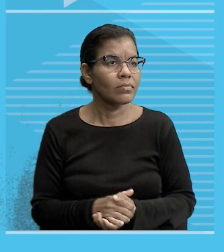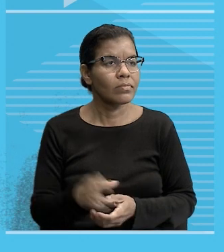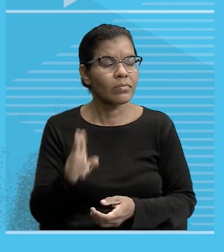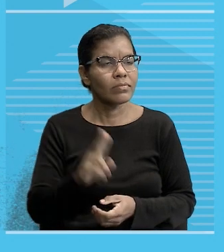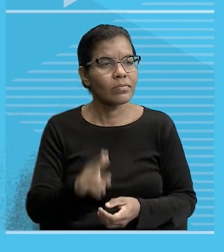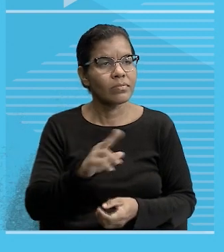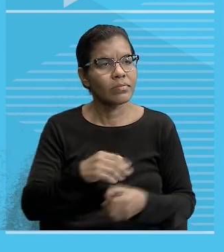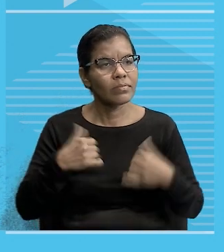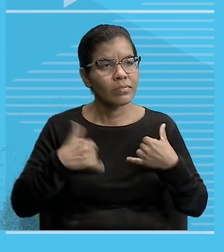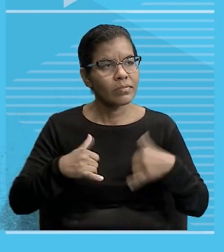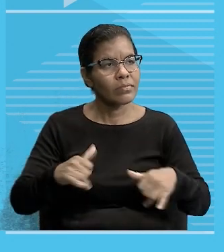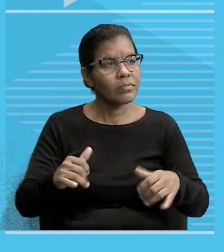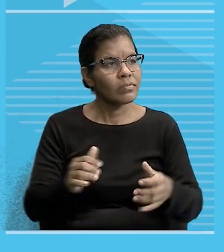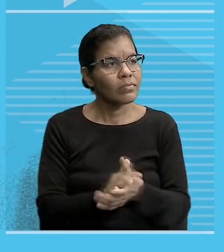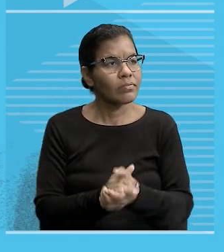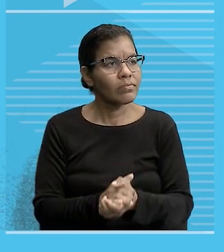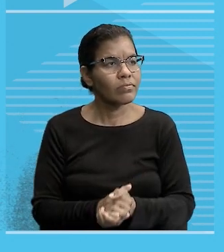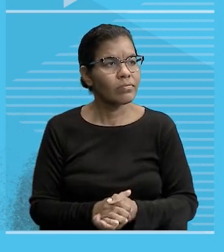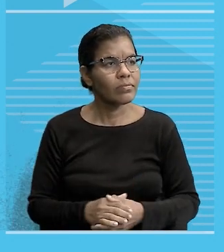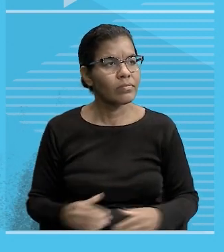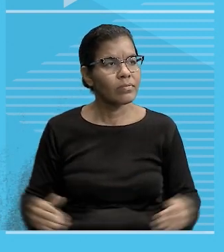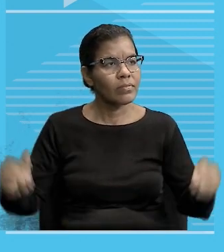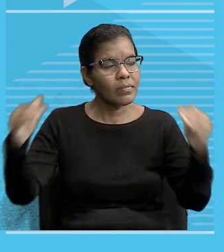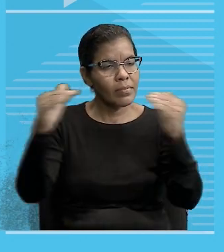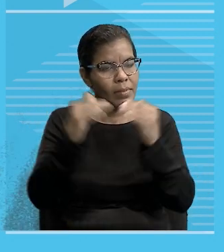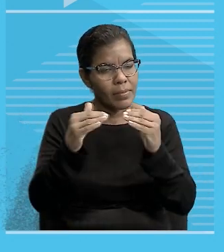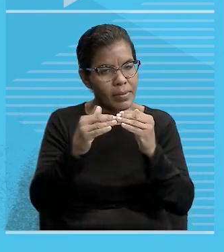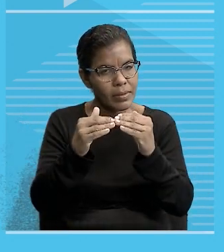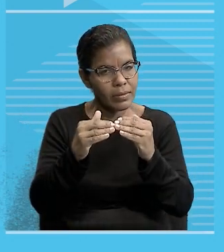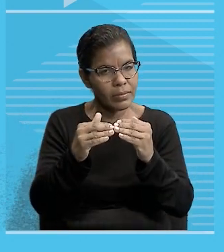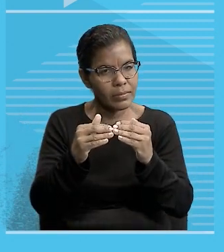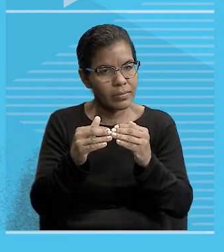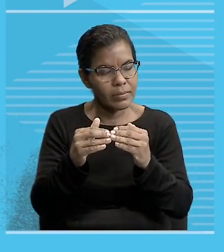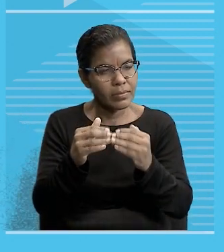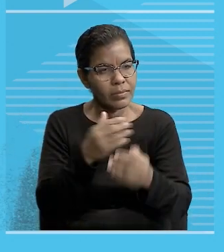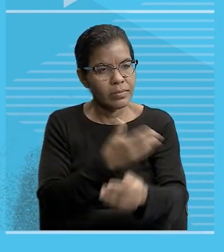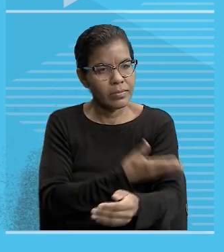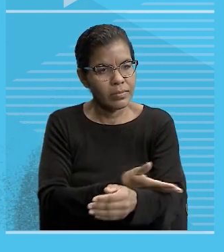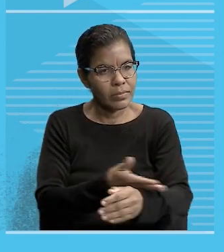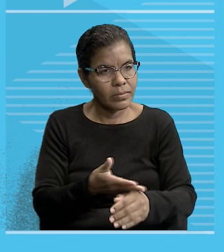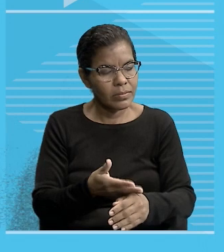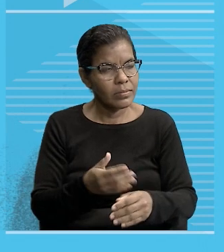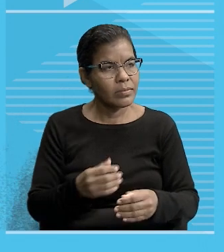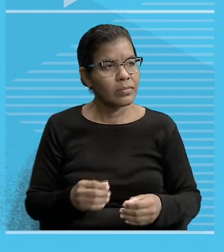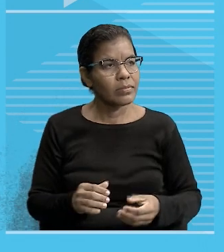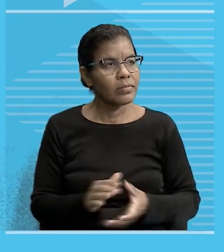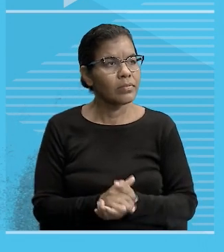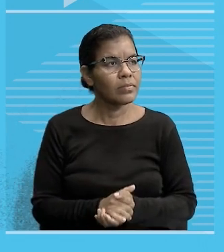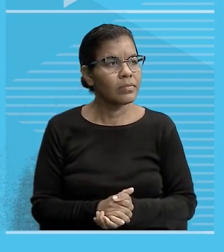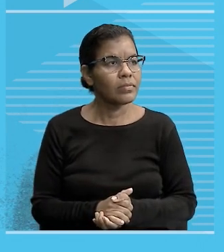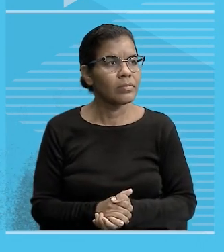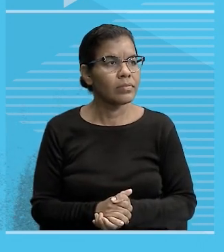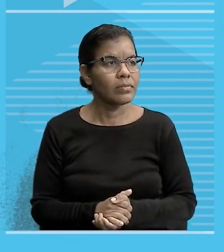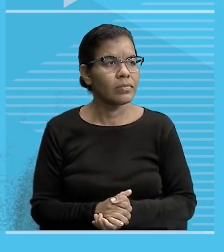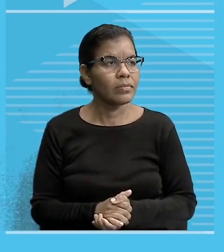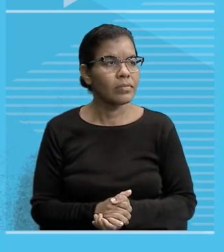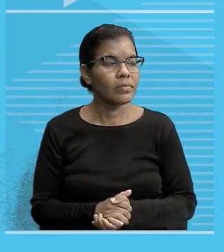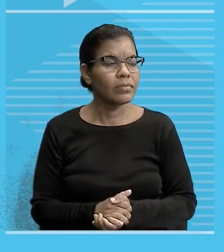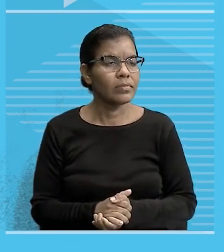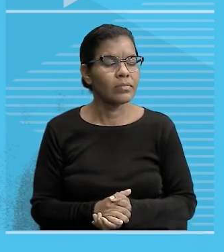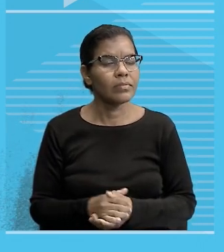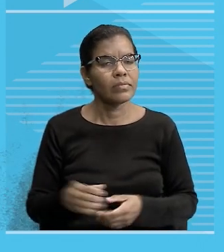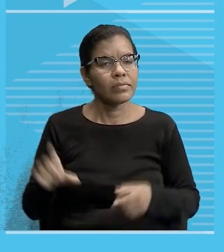informar todos novo padrão de limpeza é apenas isso trazer informação e ilustração